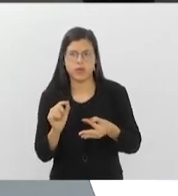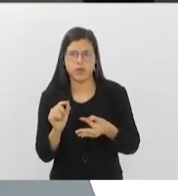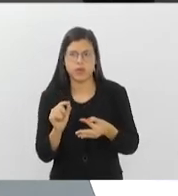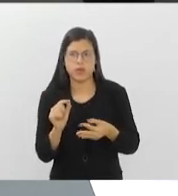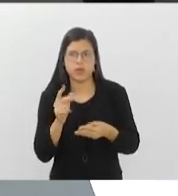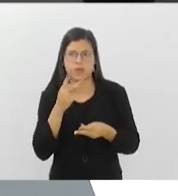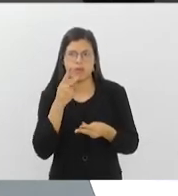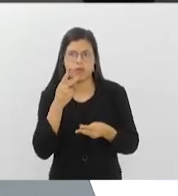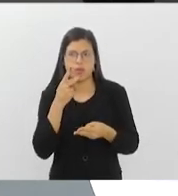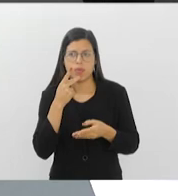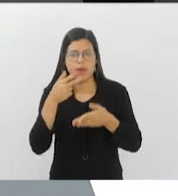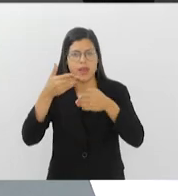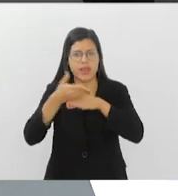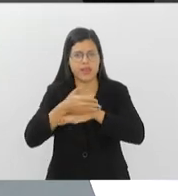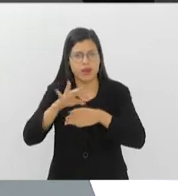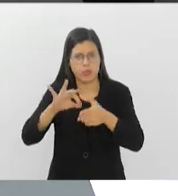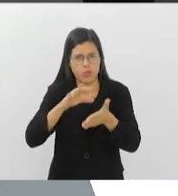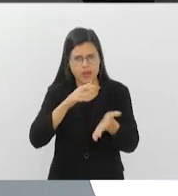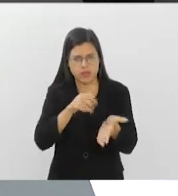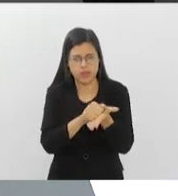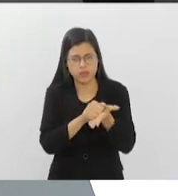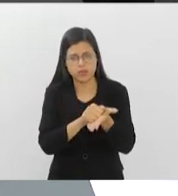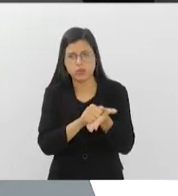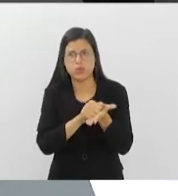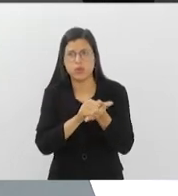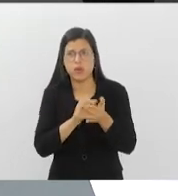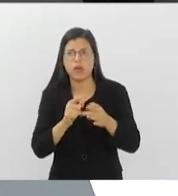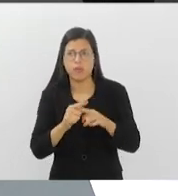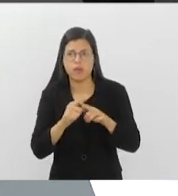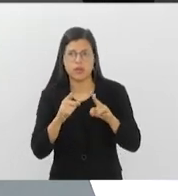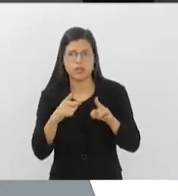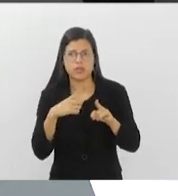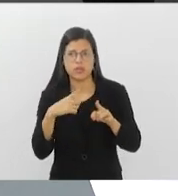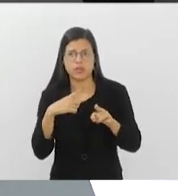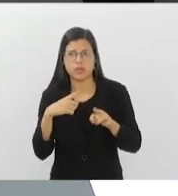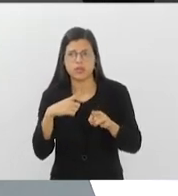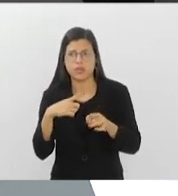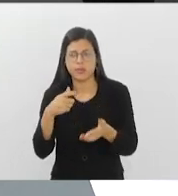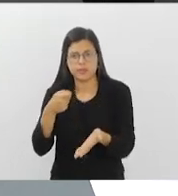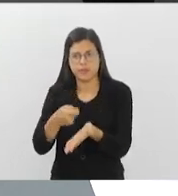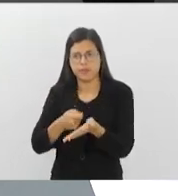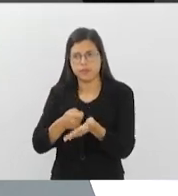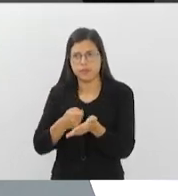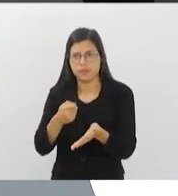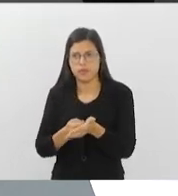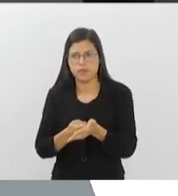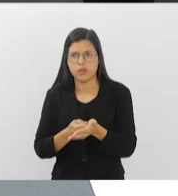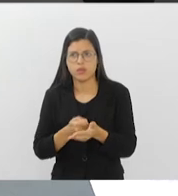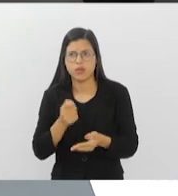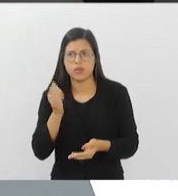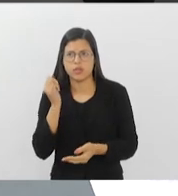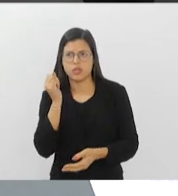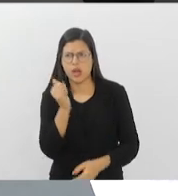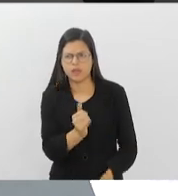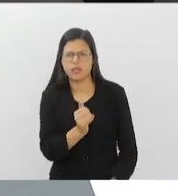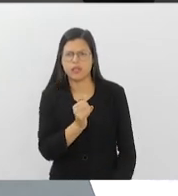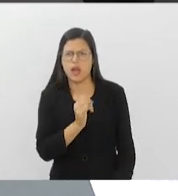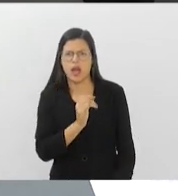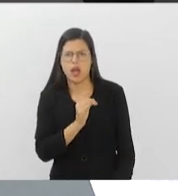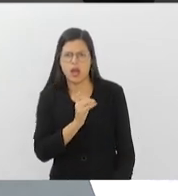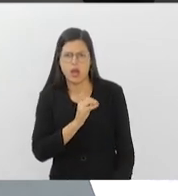num cadastro, né? Mas, ao mesmo tempo, tem a determinação de comunicar à delegacia de polícia.